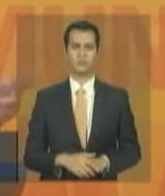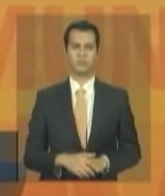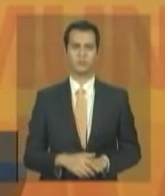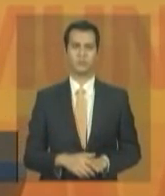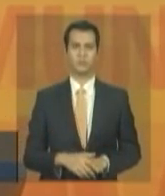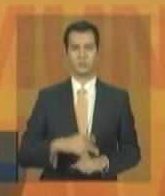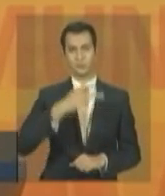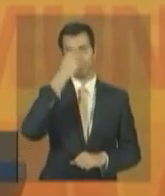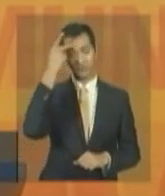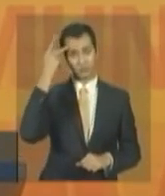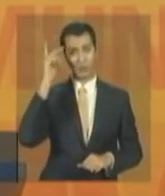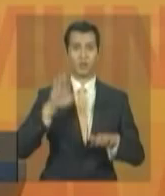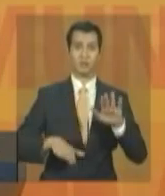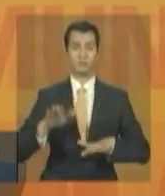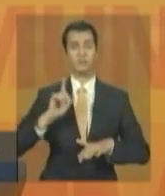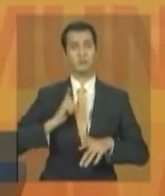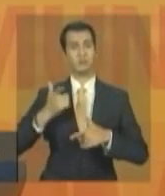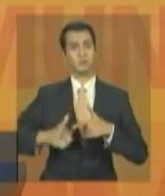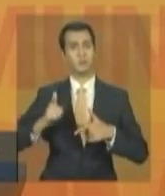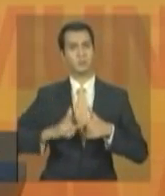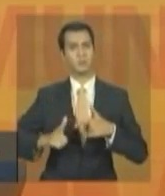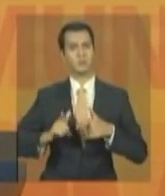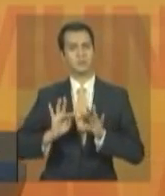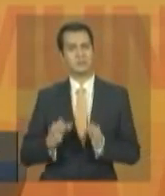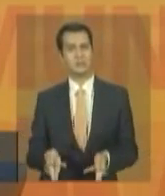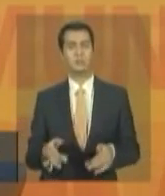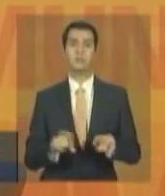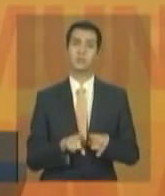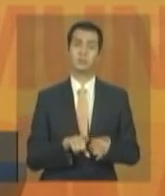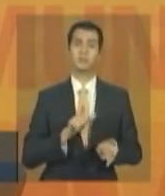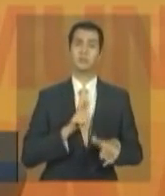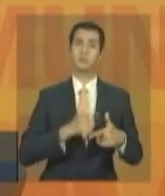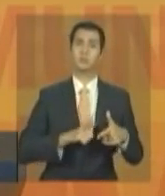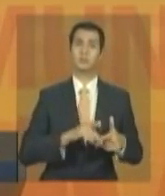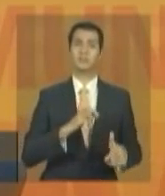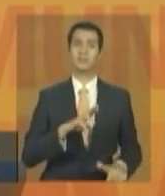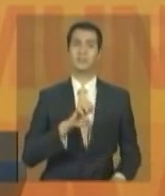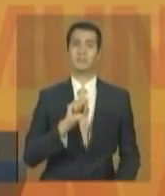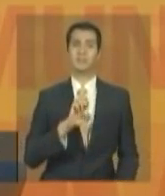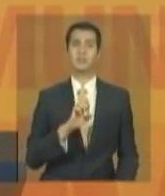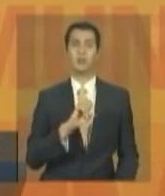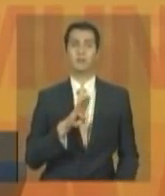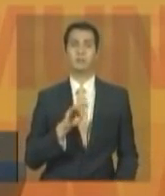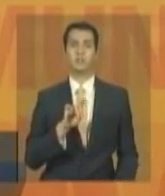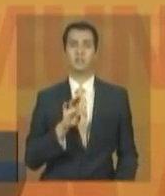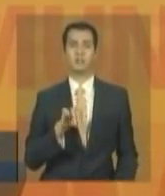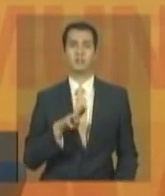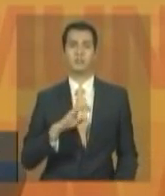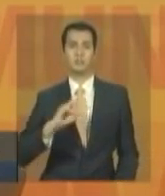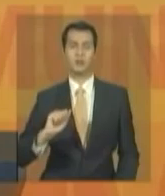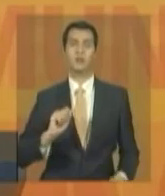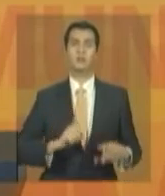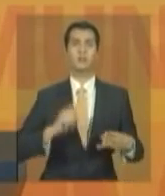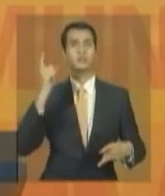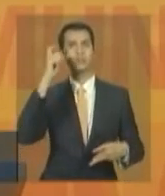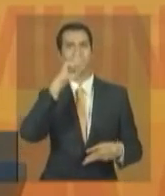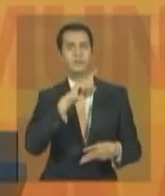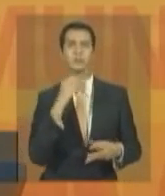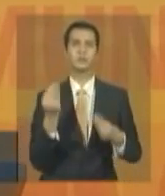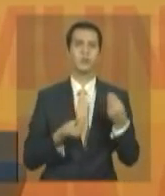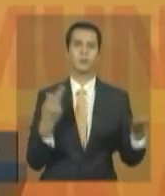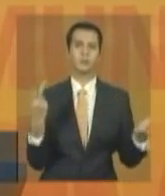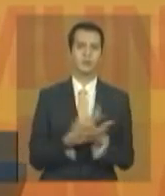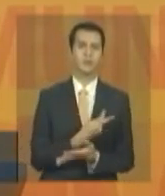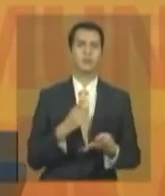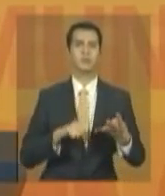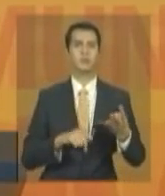problemas pontuais, mas tenham crise de abstinência, tenham dificuldade de lidar com o fato, coloquem a